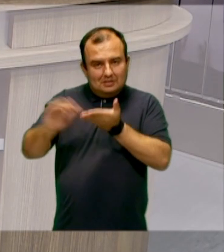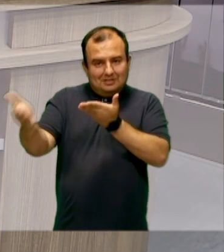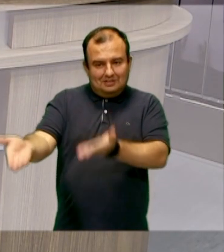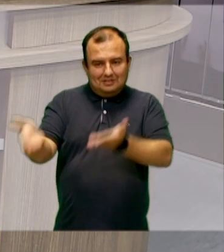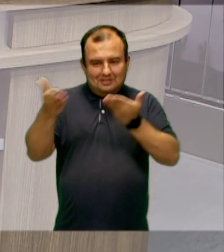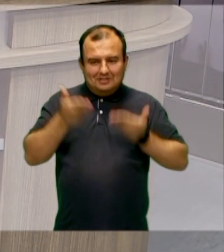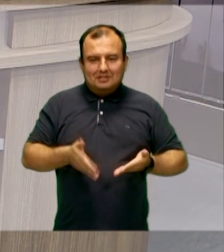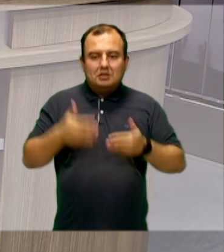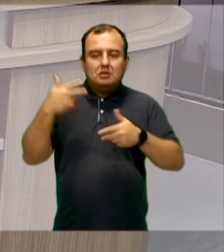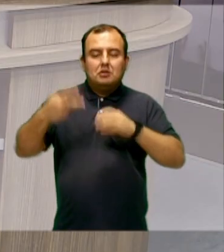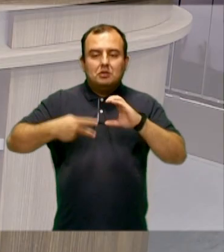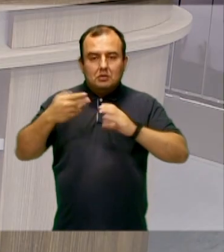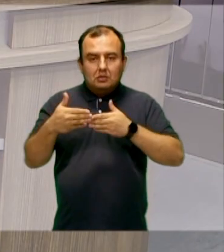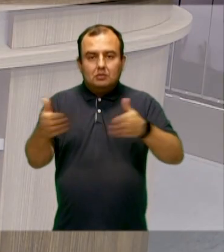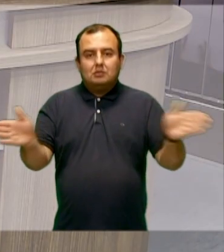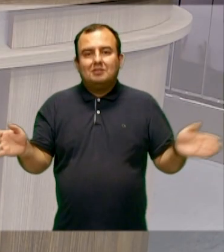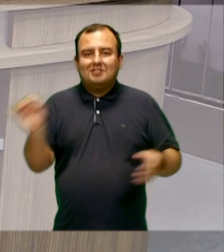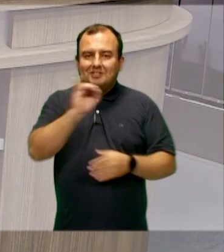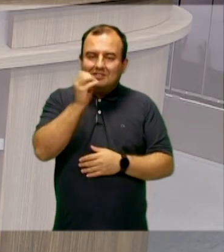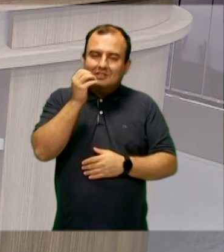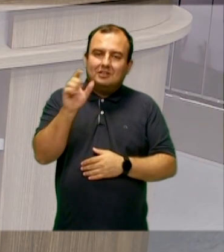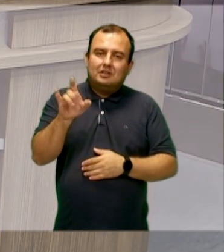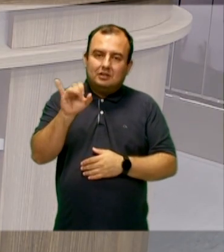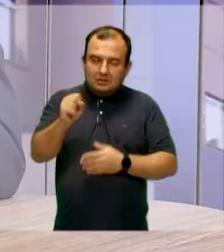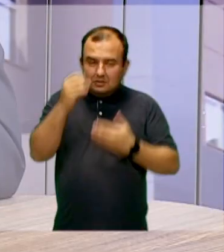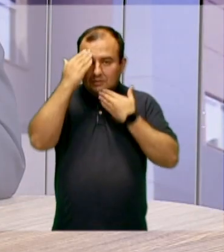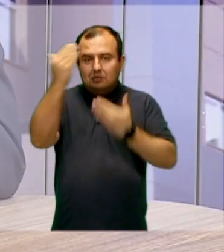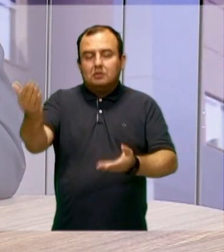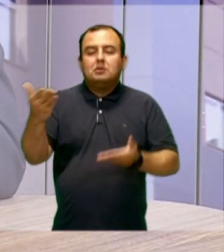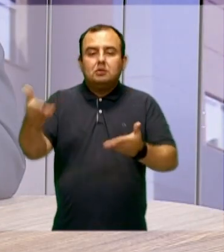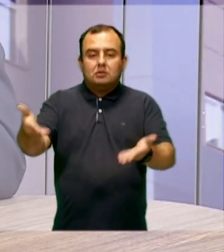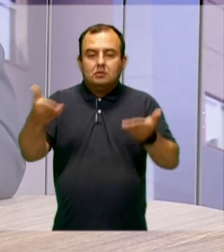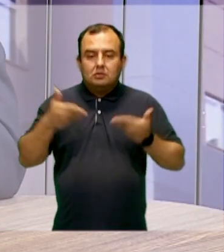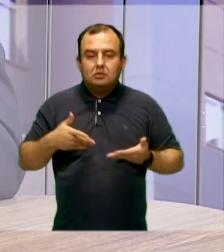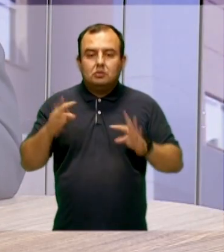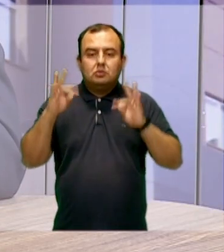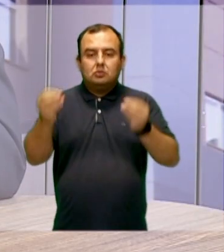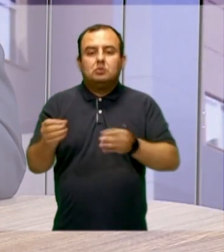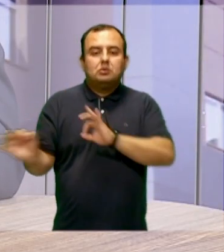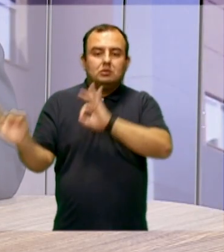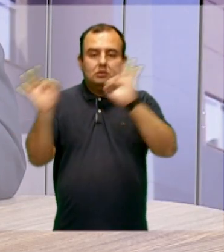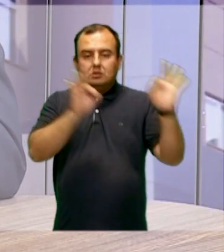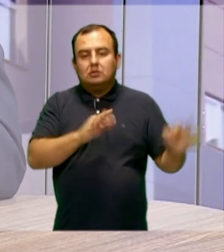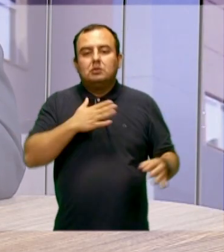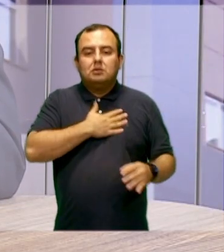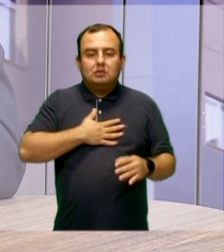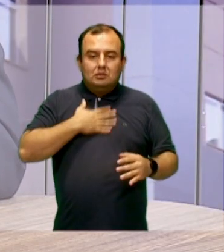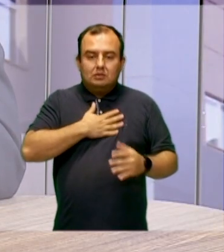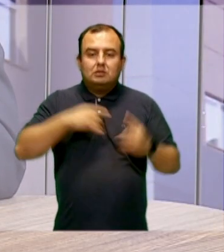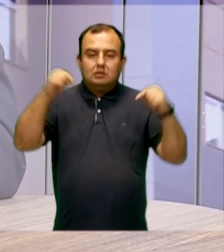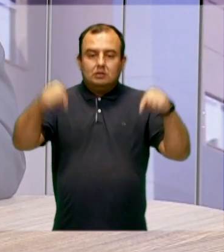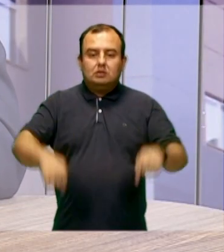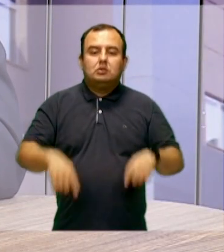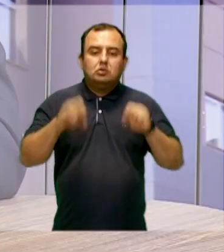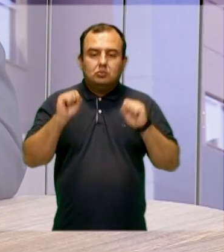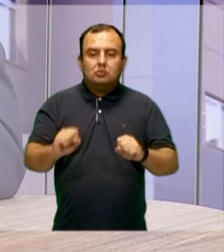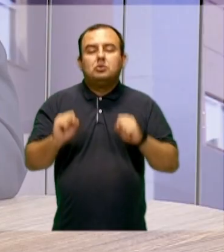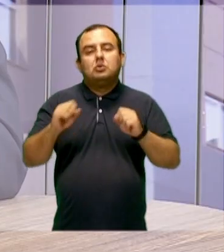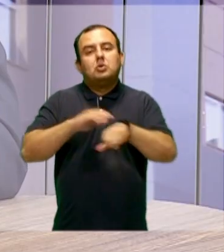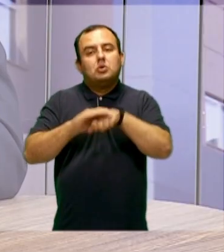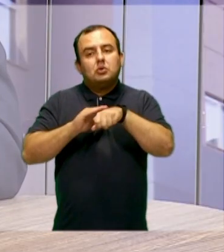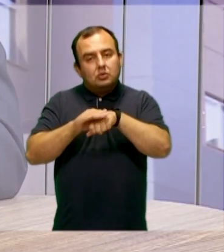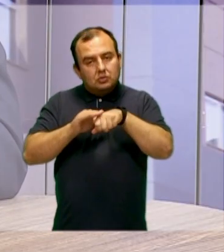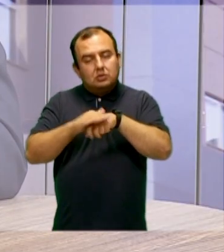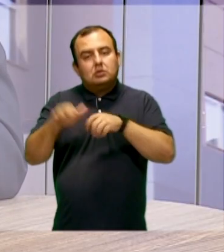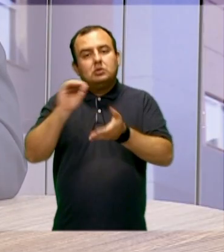bem-vindo aqui ao Câmara Aberta. Olá, Elis, obrigado pelo convite. Olá a todos que nos assistem, é um prazer estar aqui, para a gente poder falar um pouco